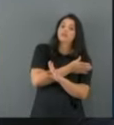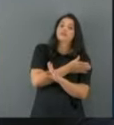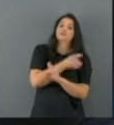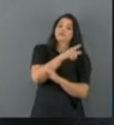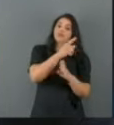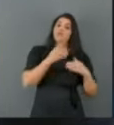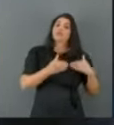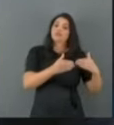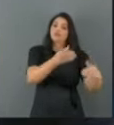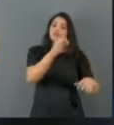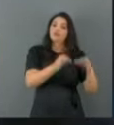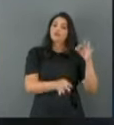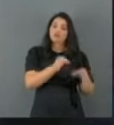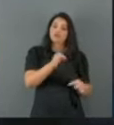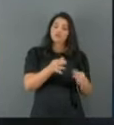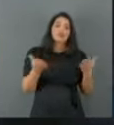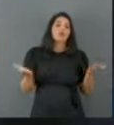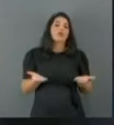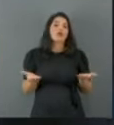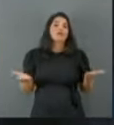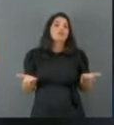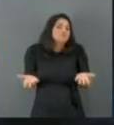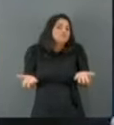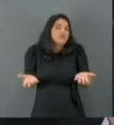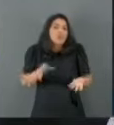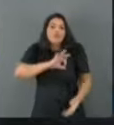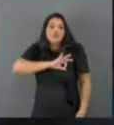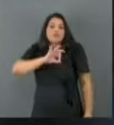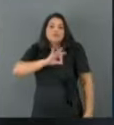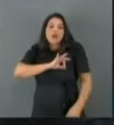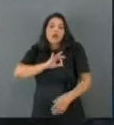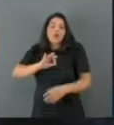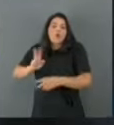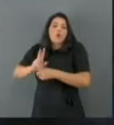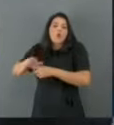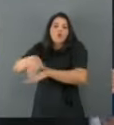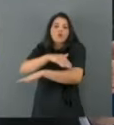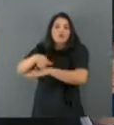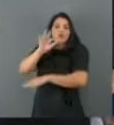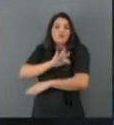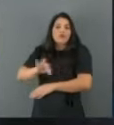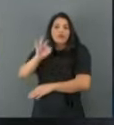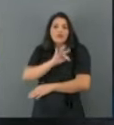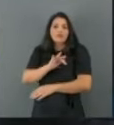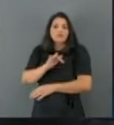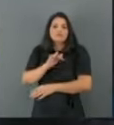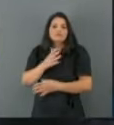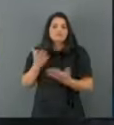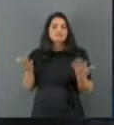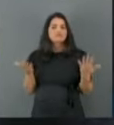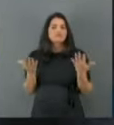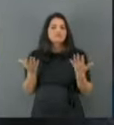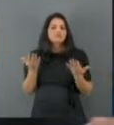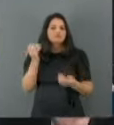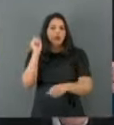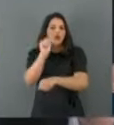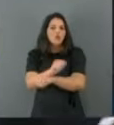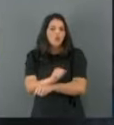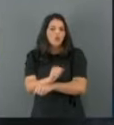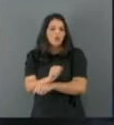Vossa Excelência e que acabou impedindo que os policiais rodoviários federais continuassem de uma maneira mais